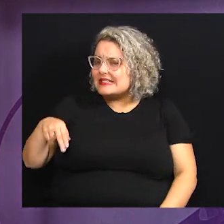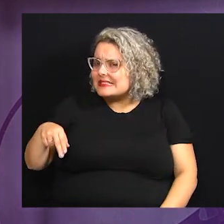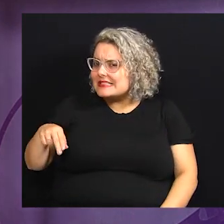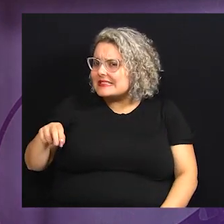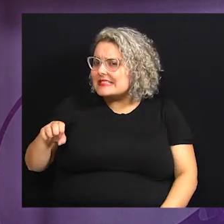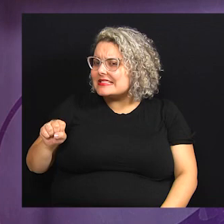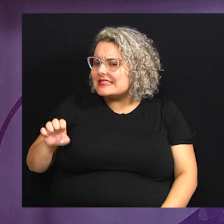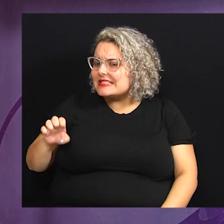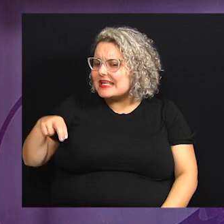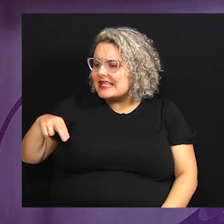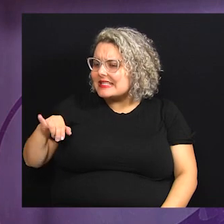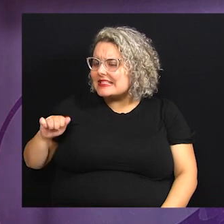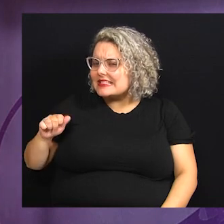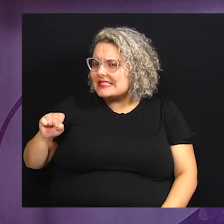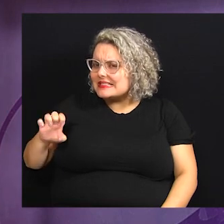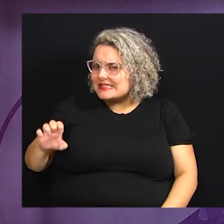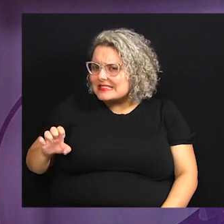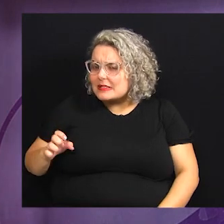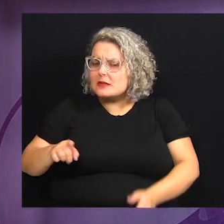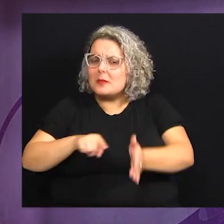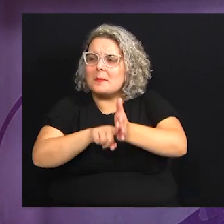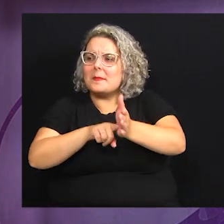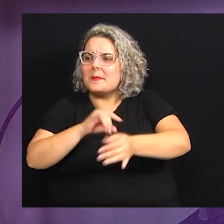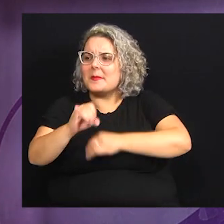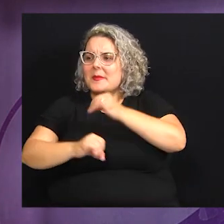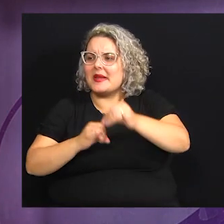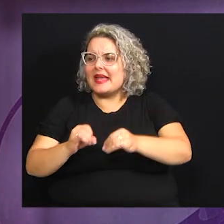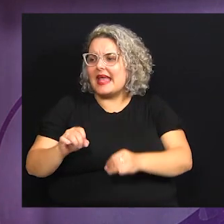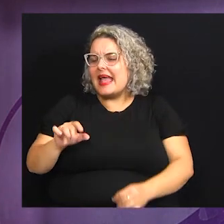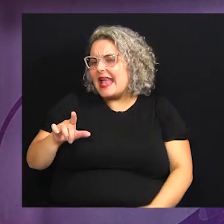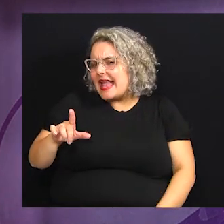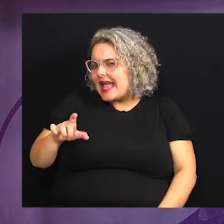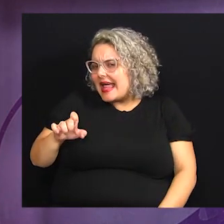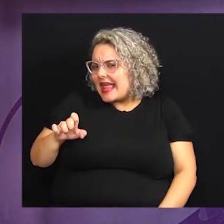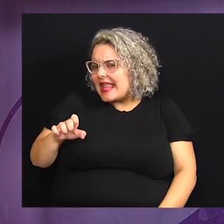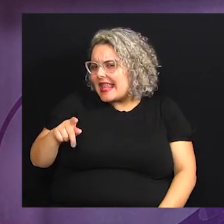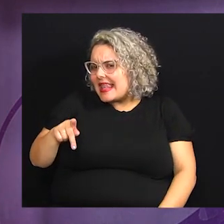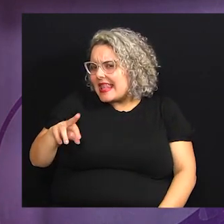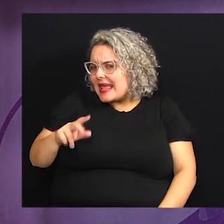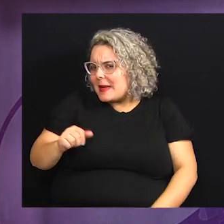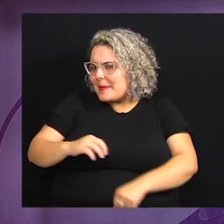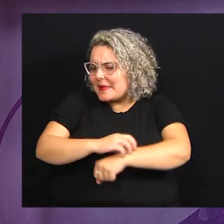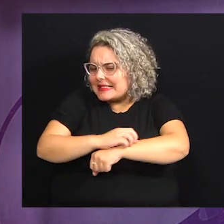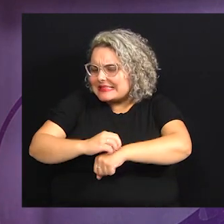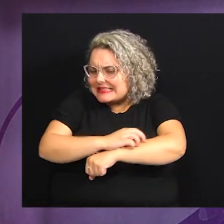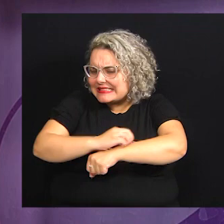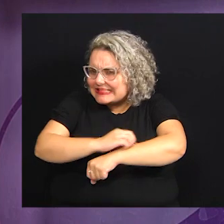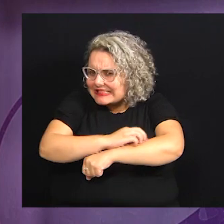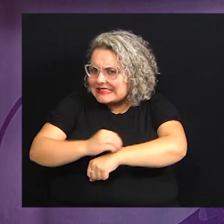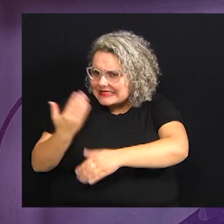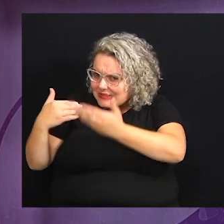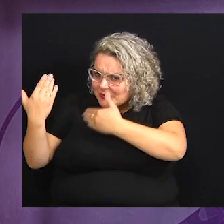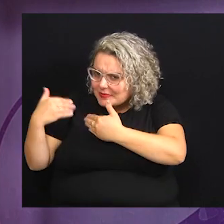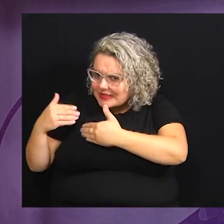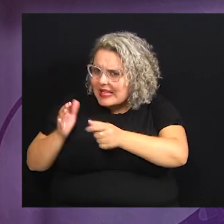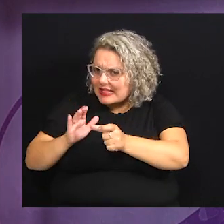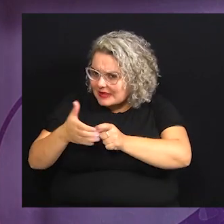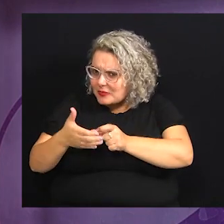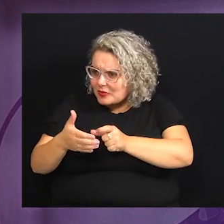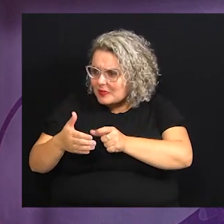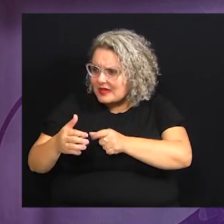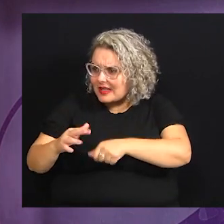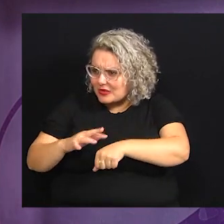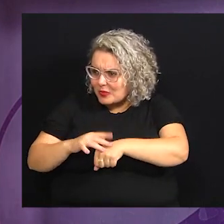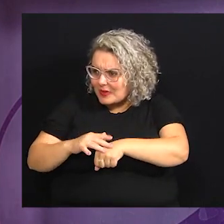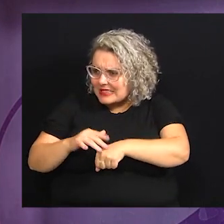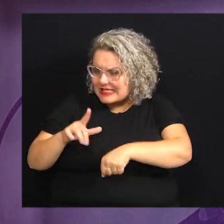hanseníase. Pesquisando na internet eu achei o termo lepra também. É a mesma coisa? Lá no passado era esse o nome que se